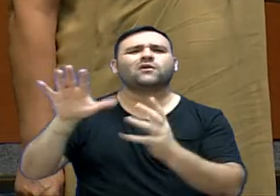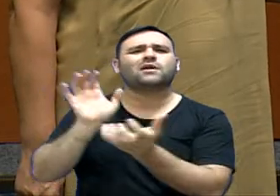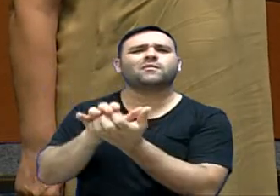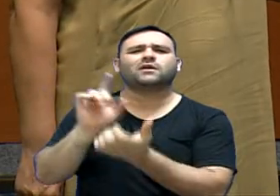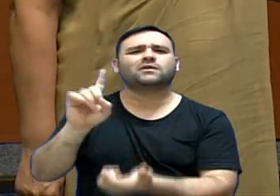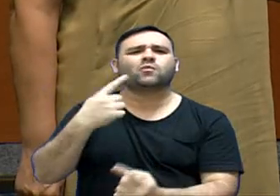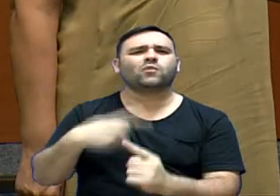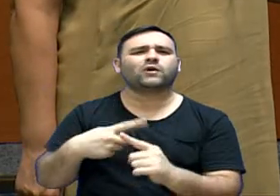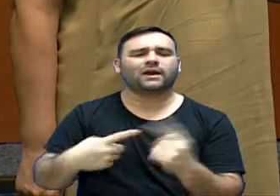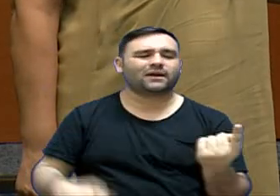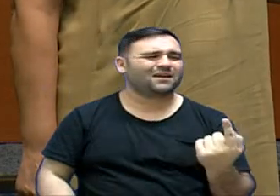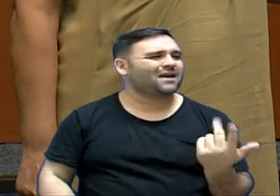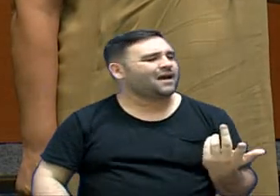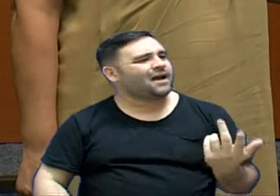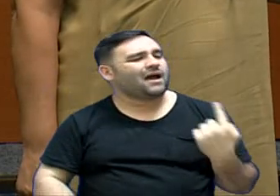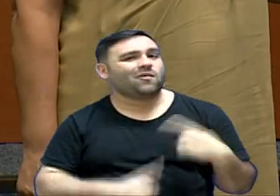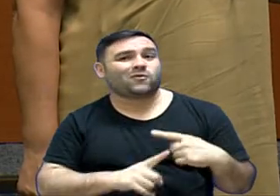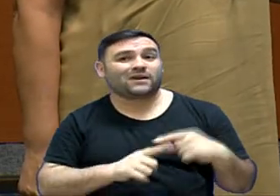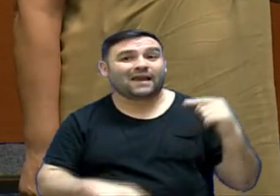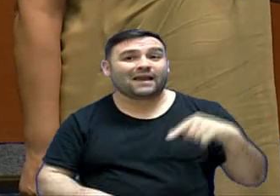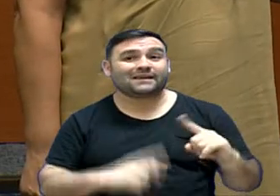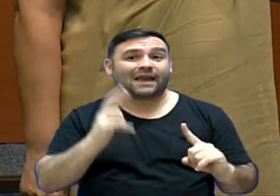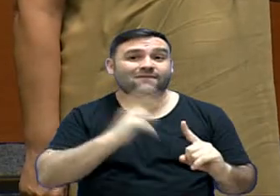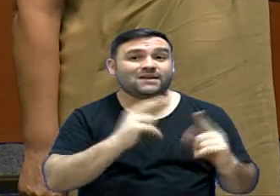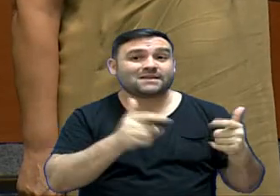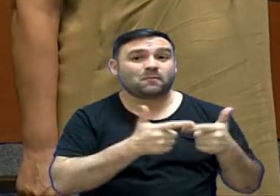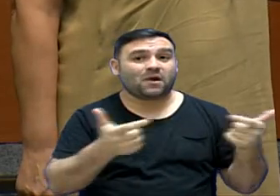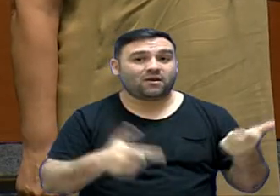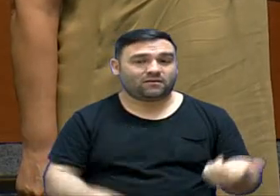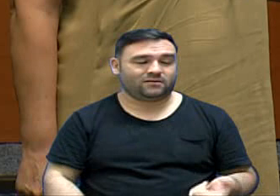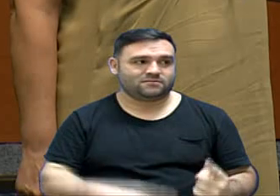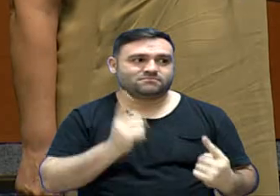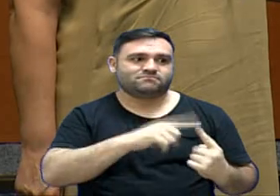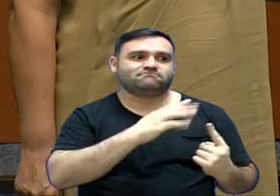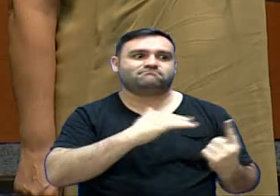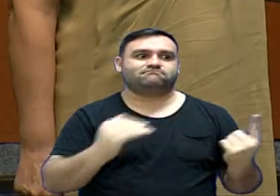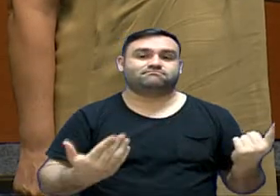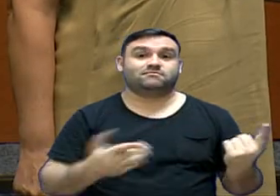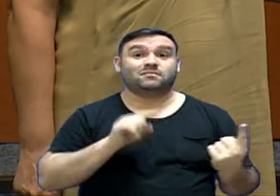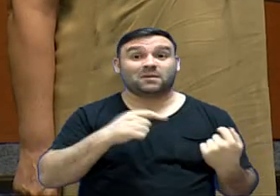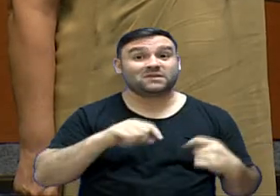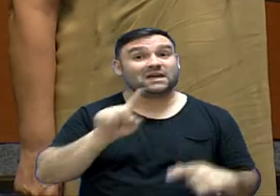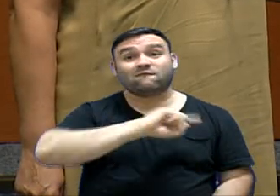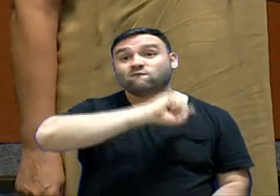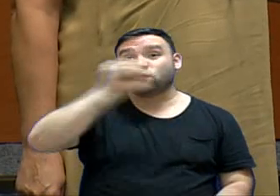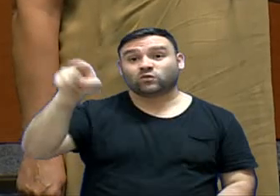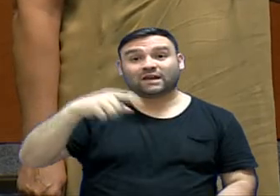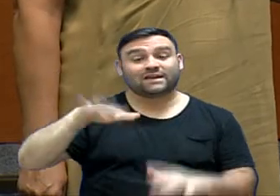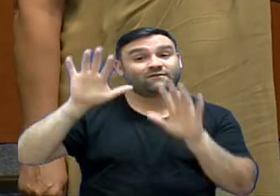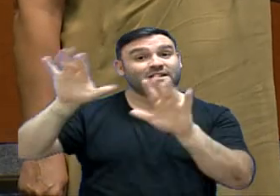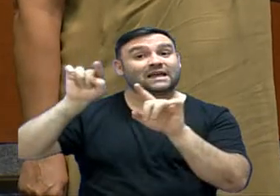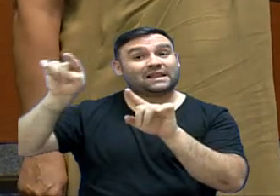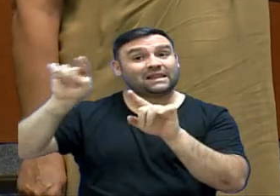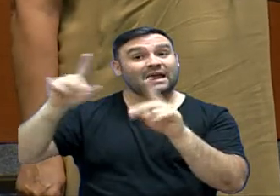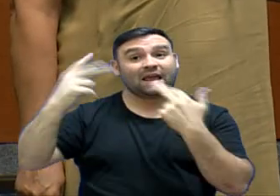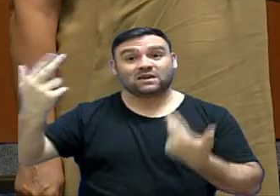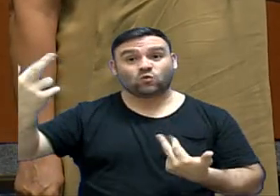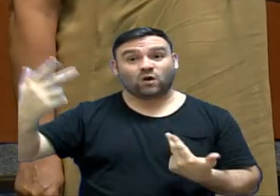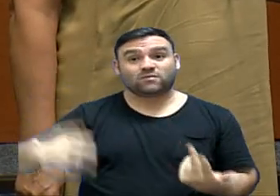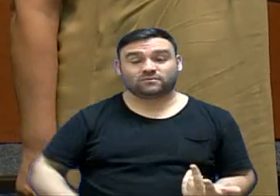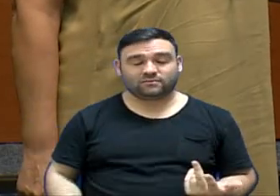Pernambuco? Não, porque aqui a referência é maior. Mas você deveria voltar para lá e fazer com que lá fosse igual